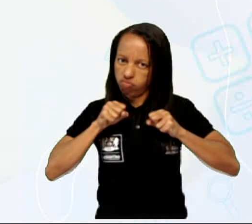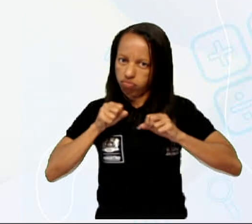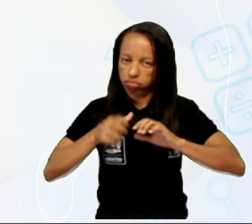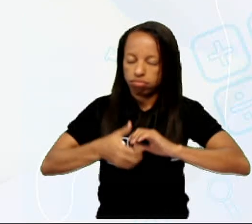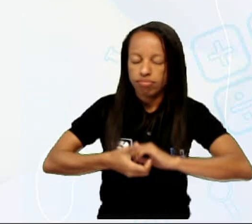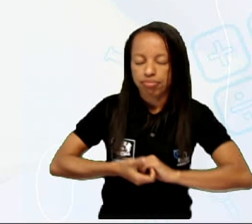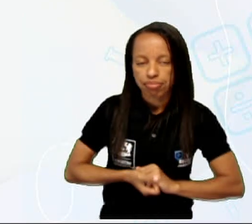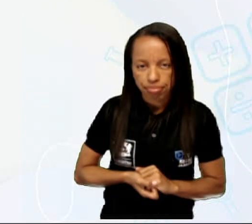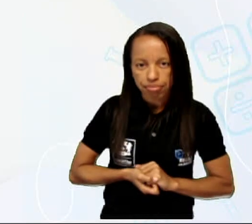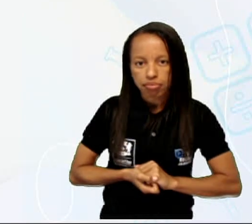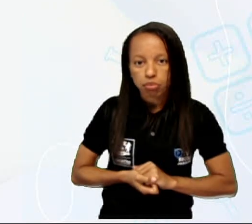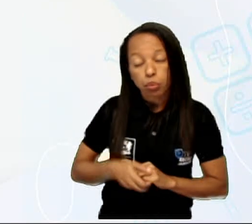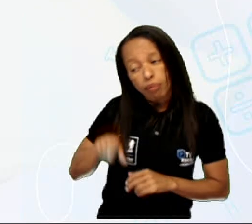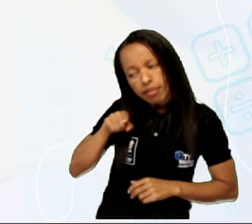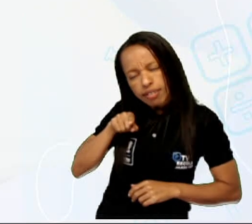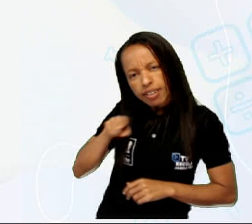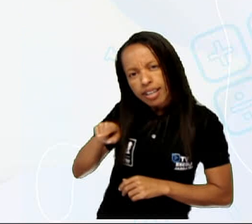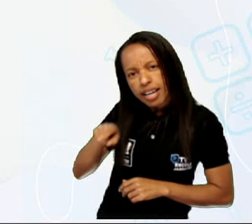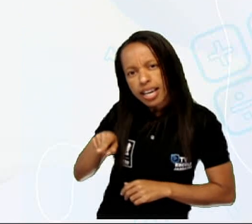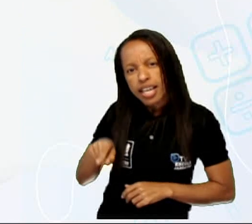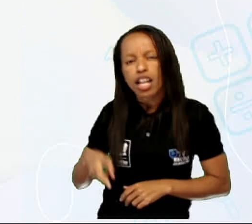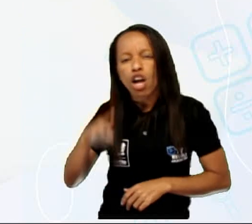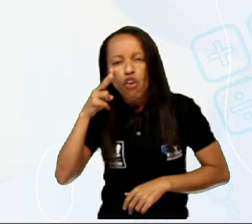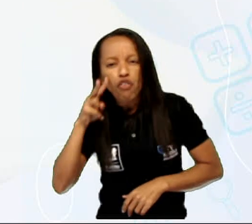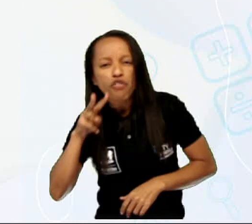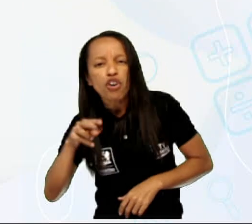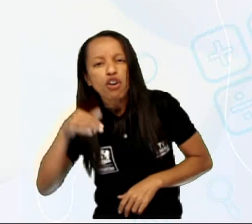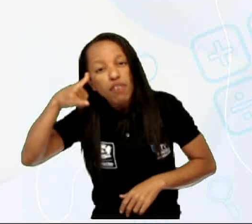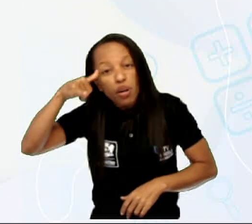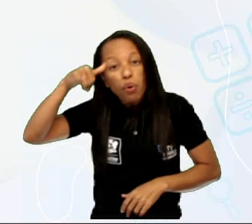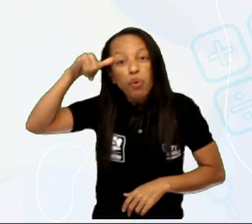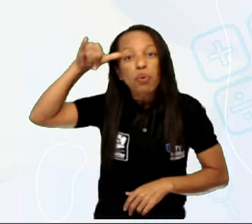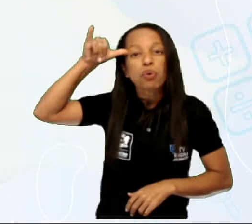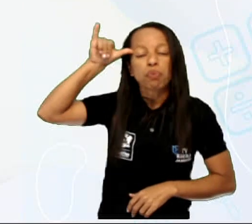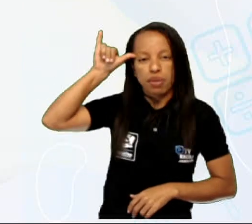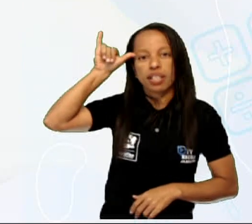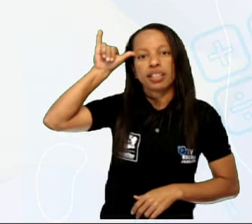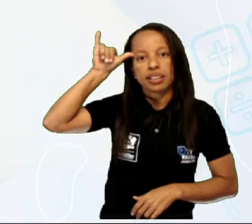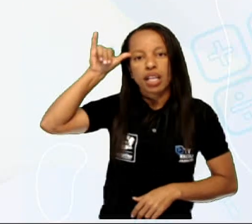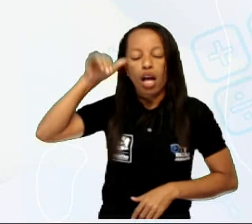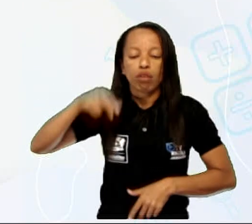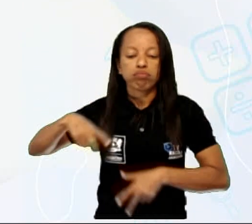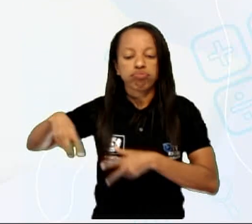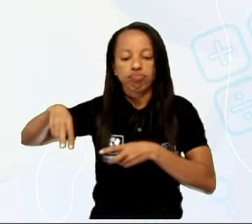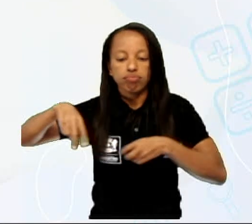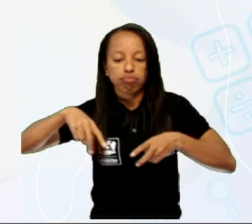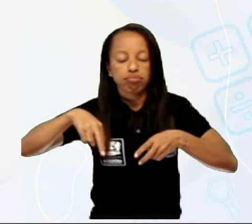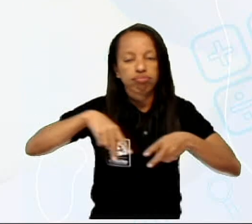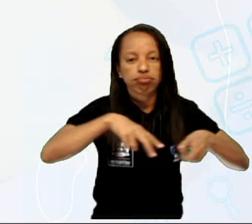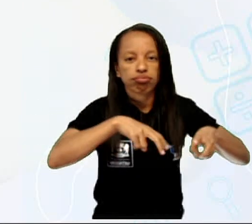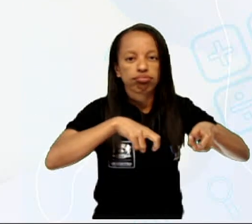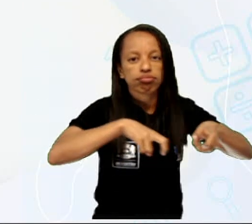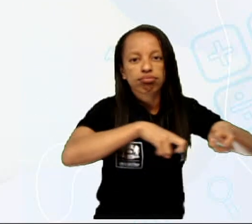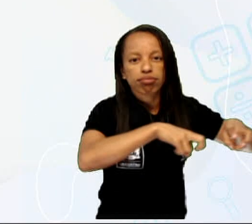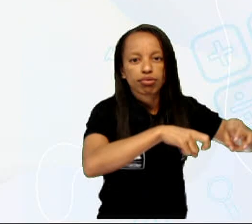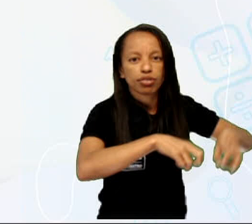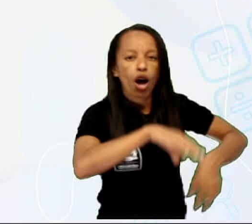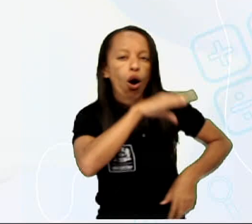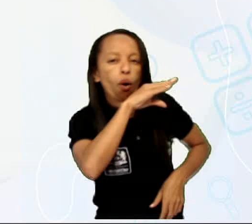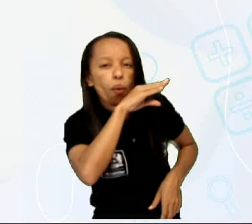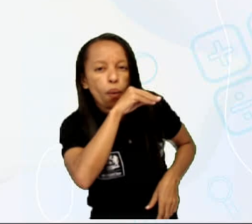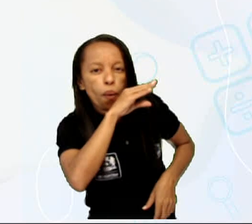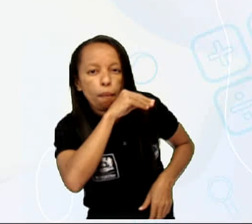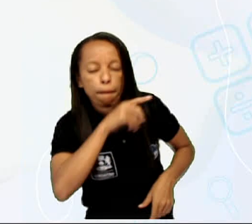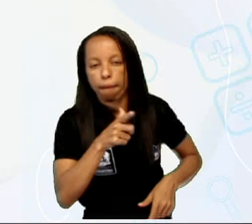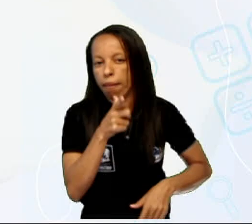para provar aquele ato. Veio trazendo na frente um bom rebanho de pato. Os patos passaram na água